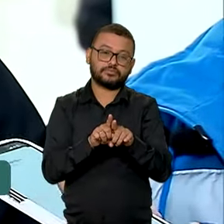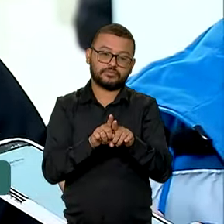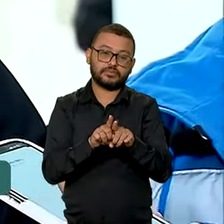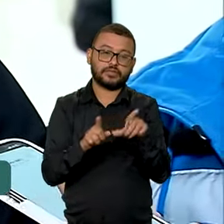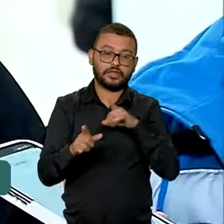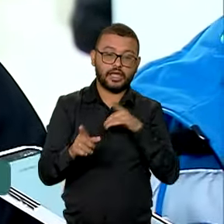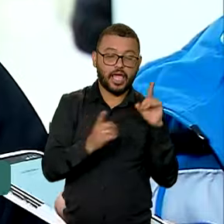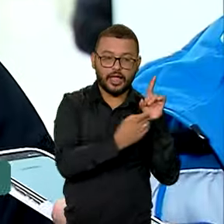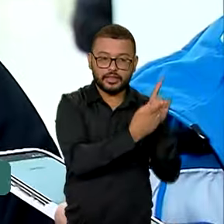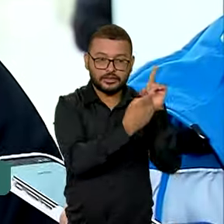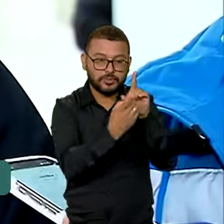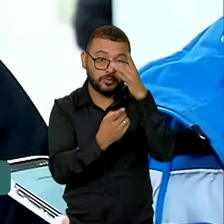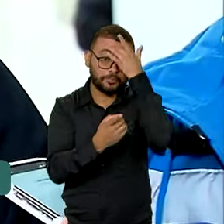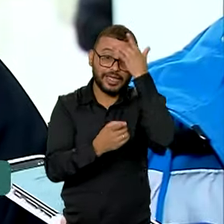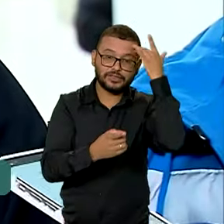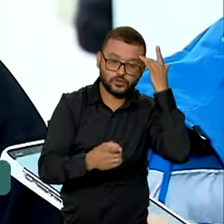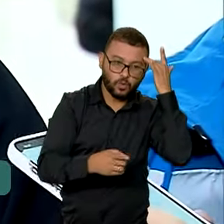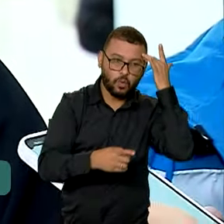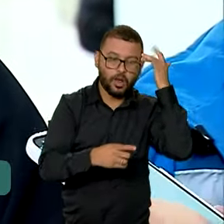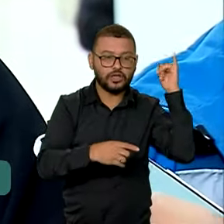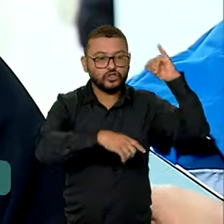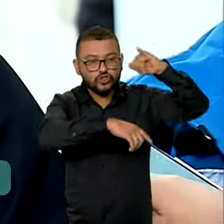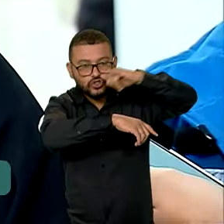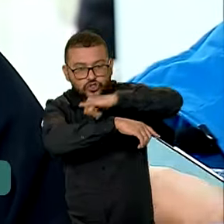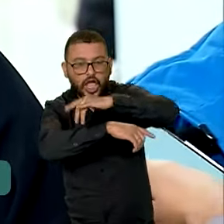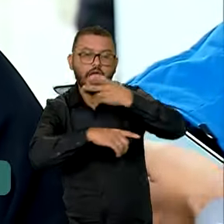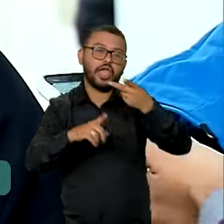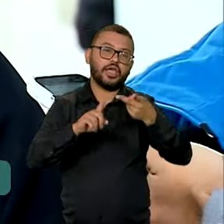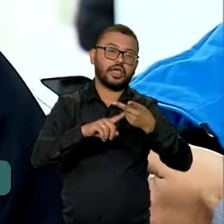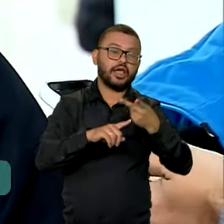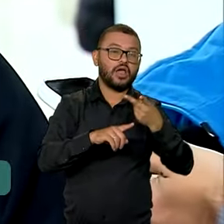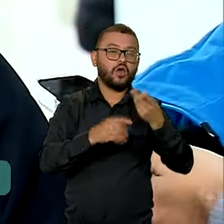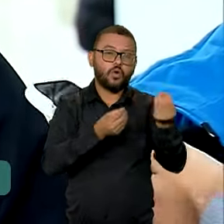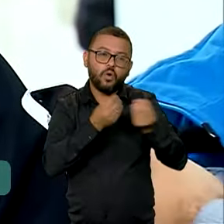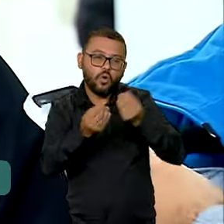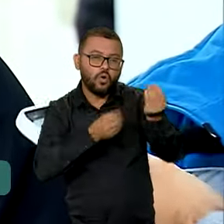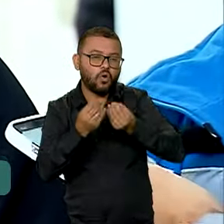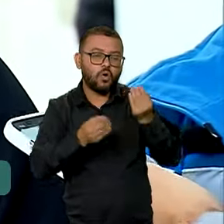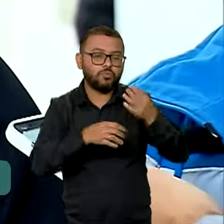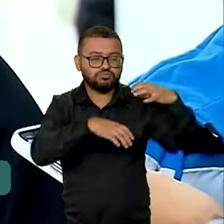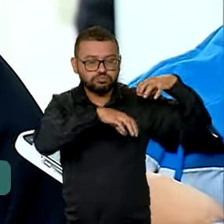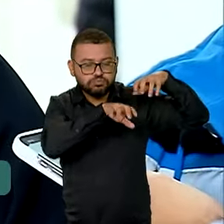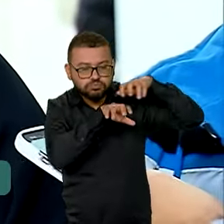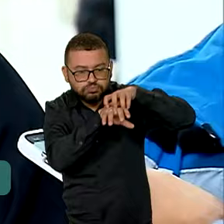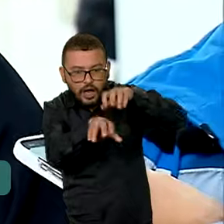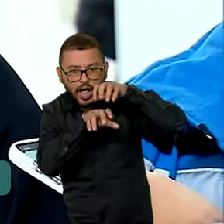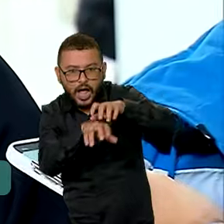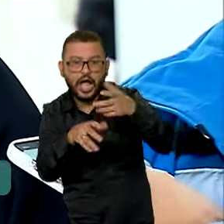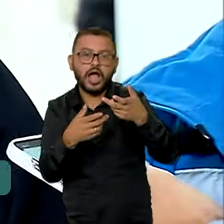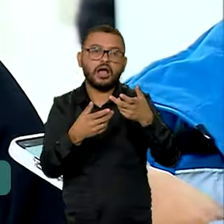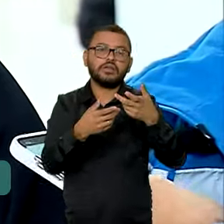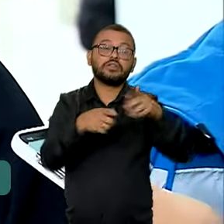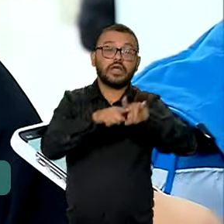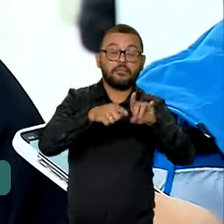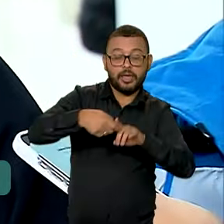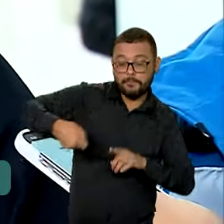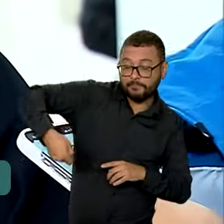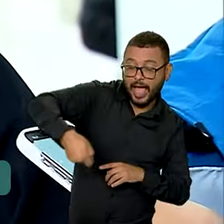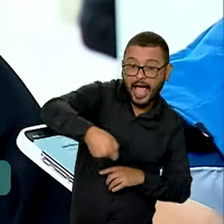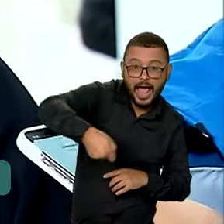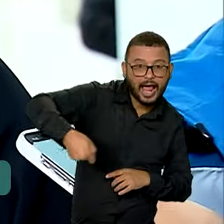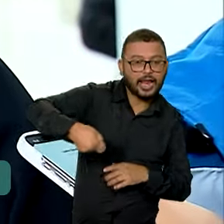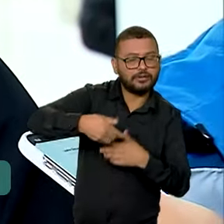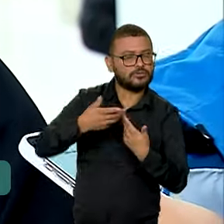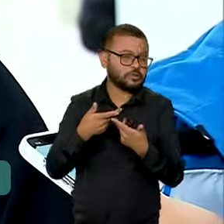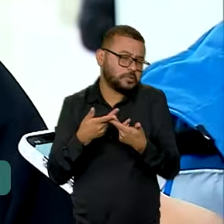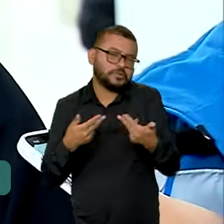de atendimento aos passageiros, na parte da logística de cargas, na parte das malas. Tudo que